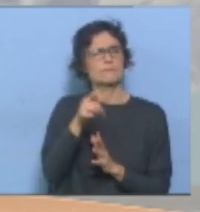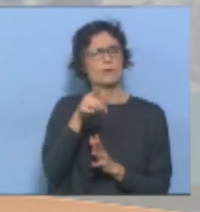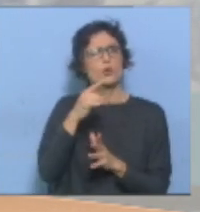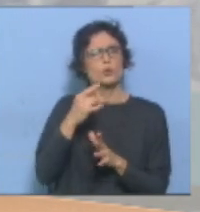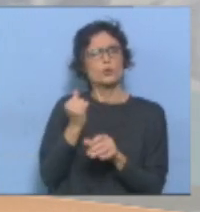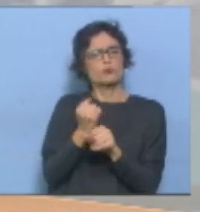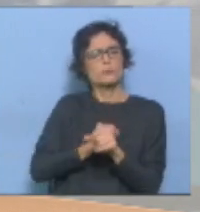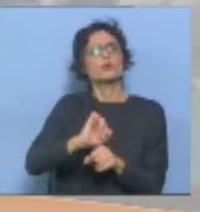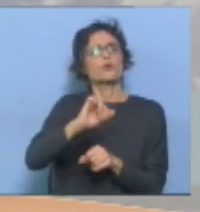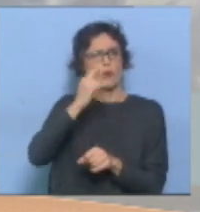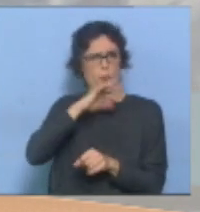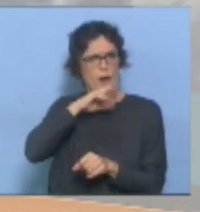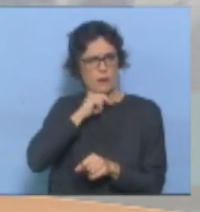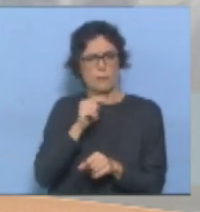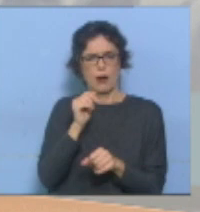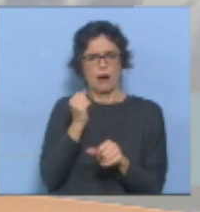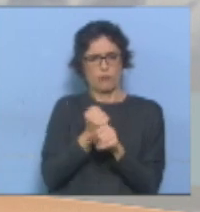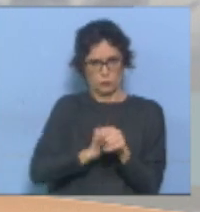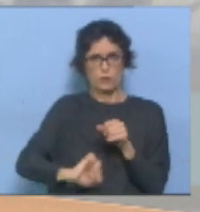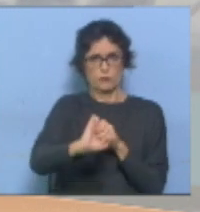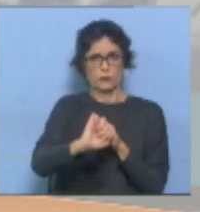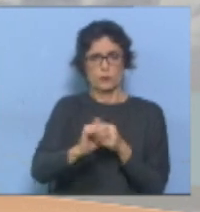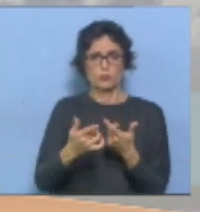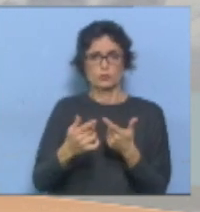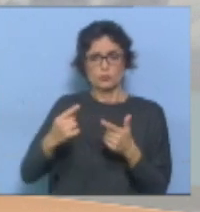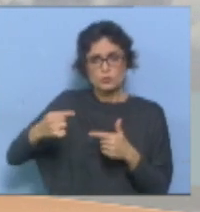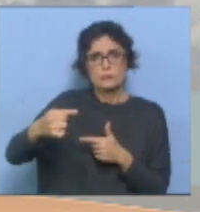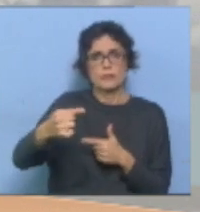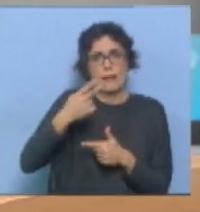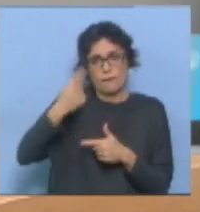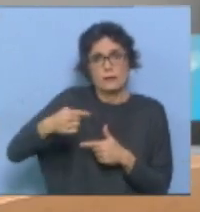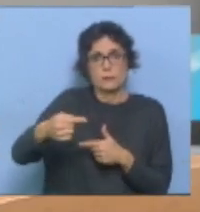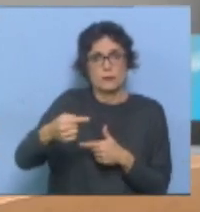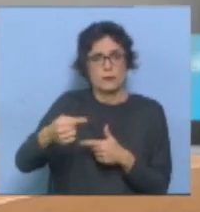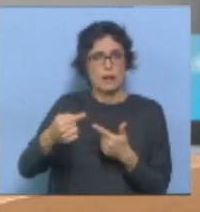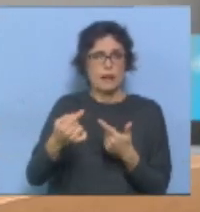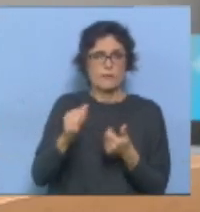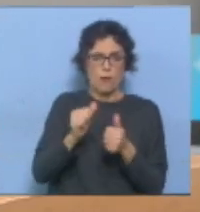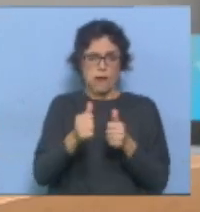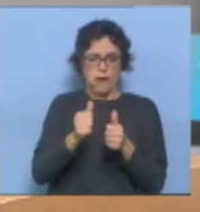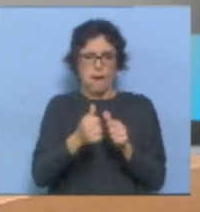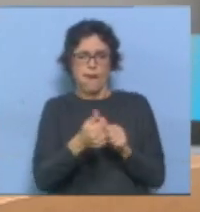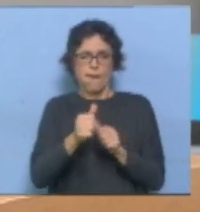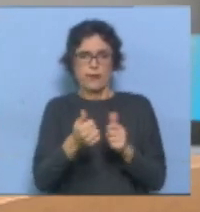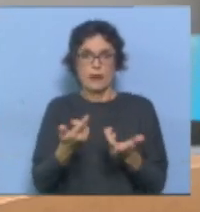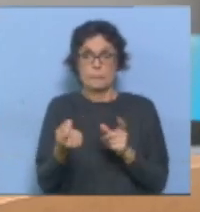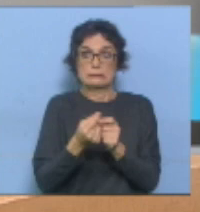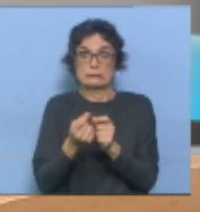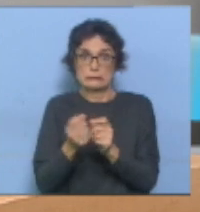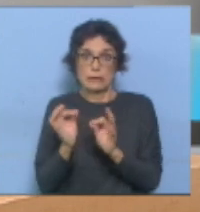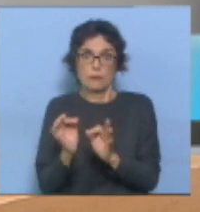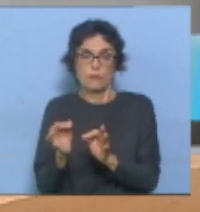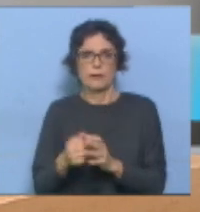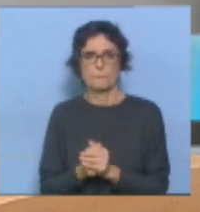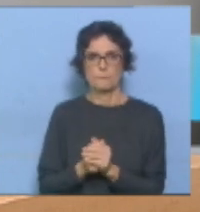de trabalho, no vosso ritmo diário, para estar próximo do Bernardo? No início